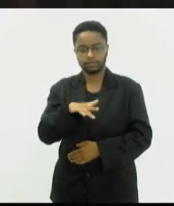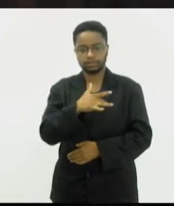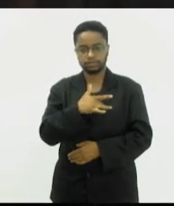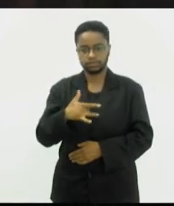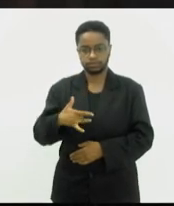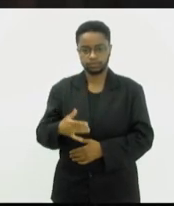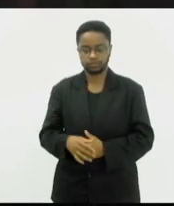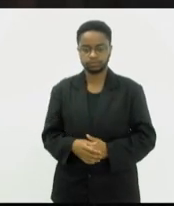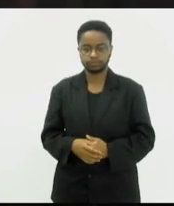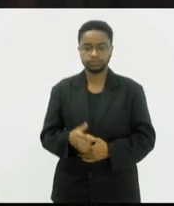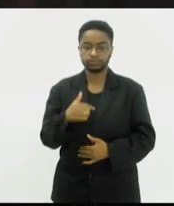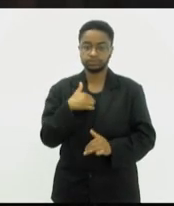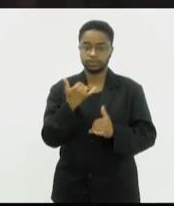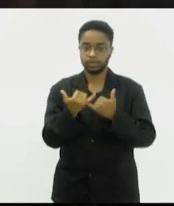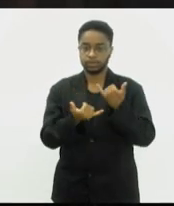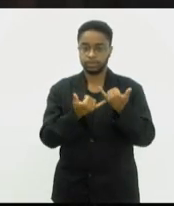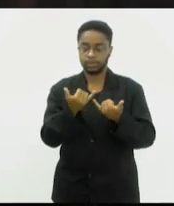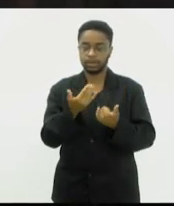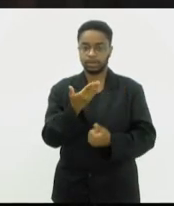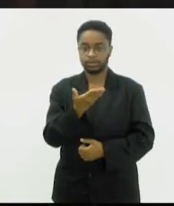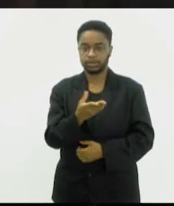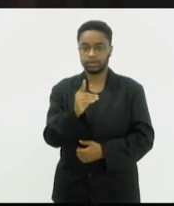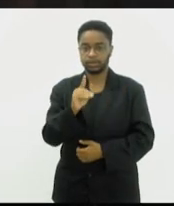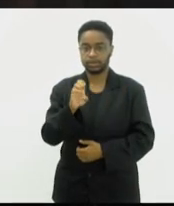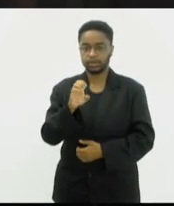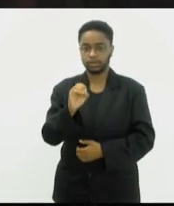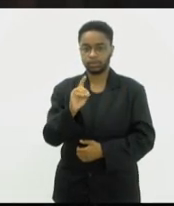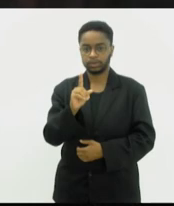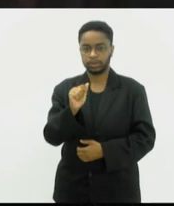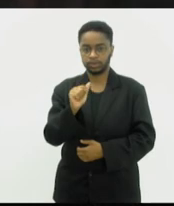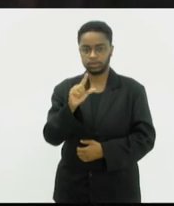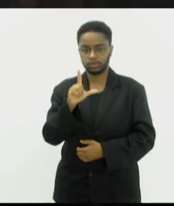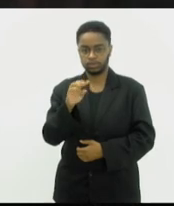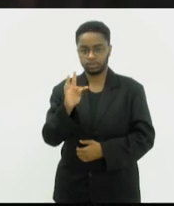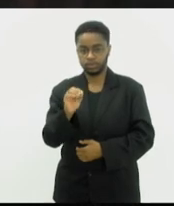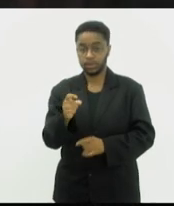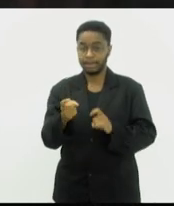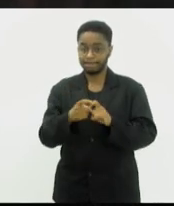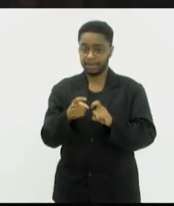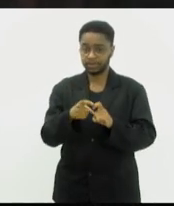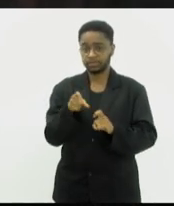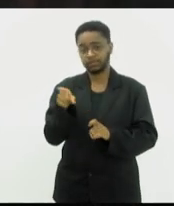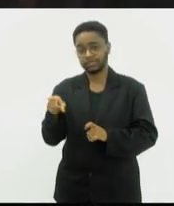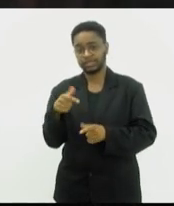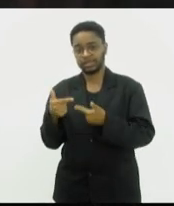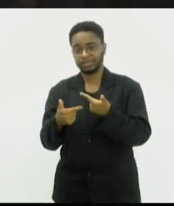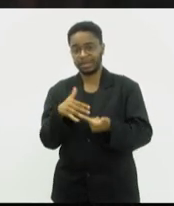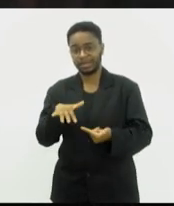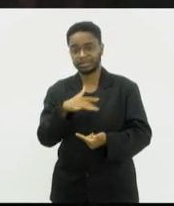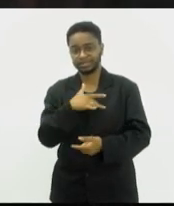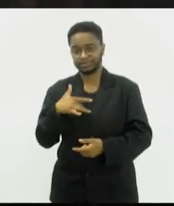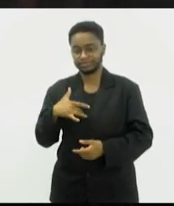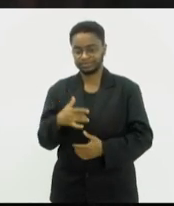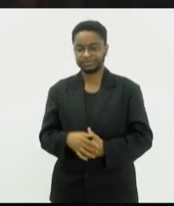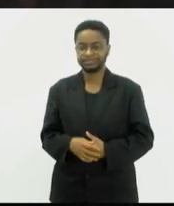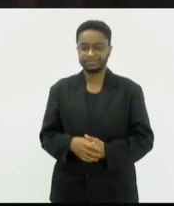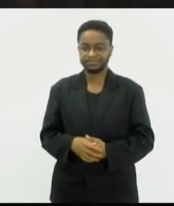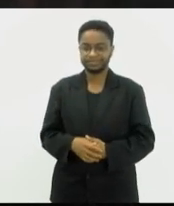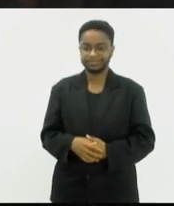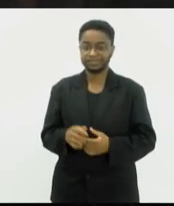eu brincava com o doutor Deodalto, que é médico, e o senhor, que é da saúde. Ele é